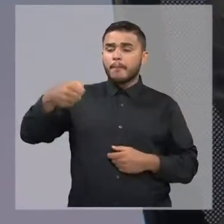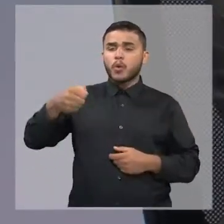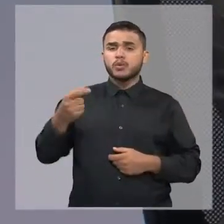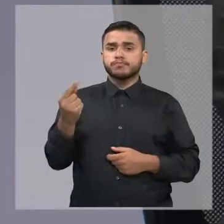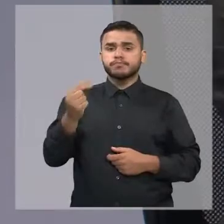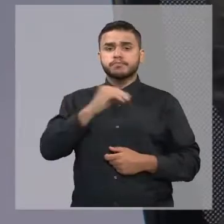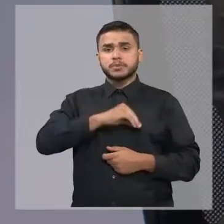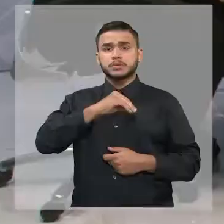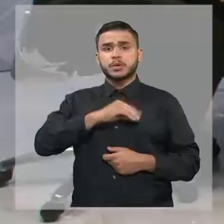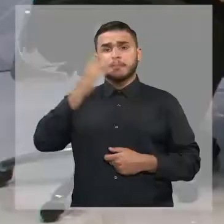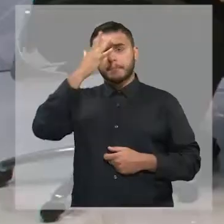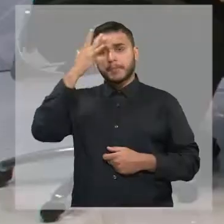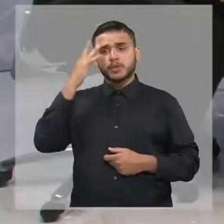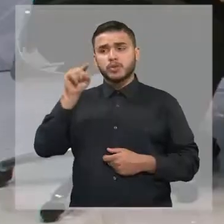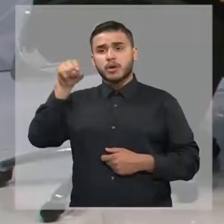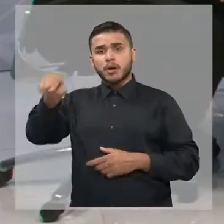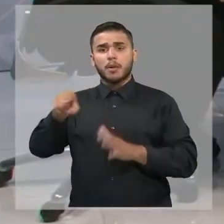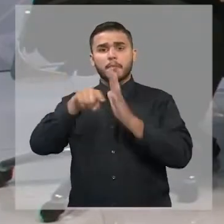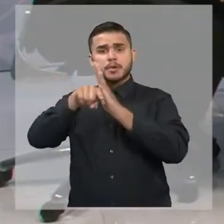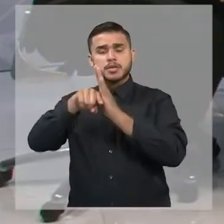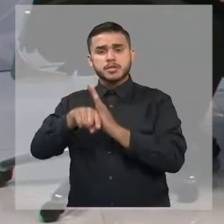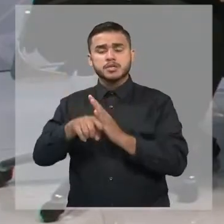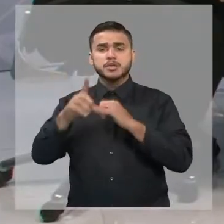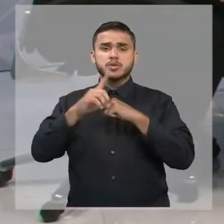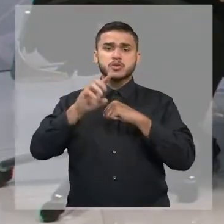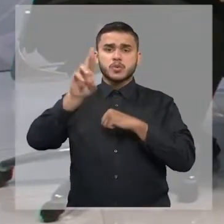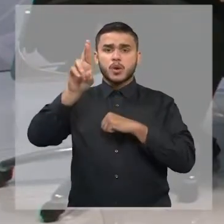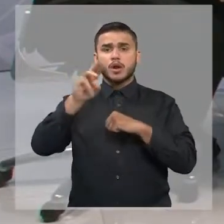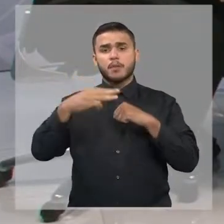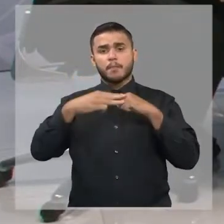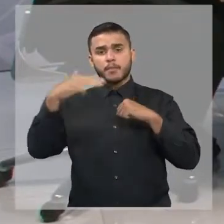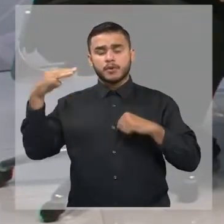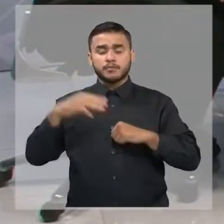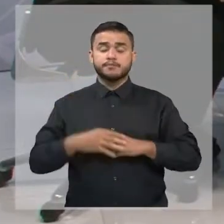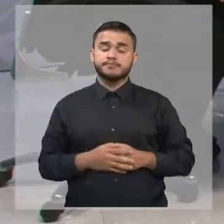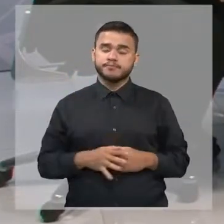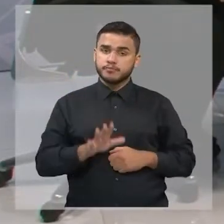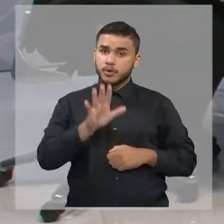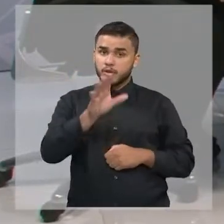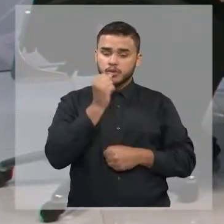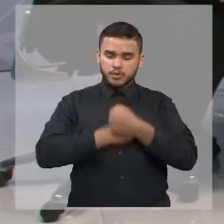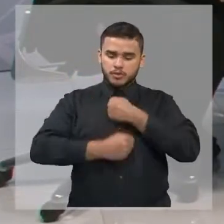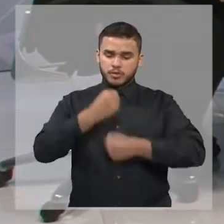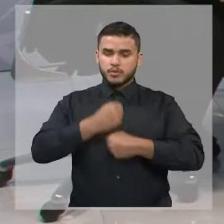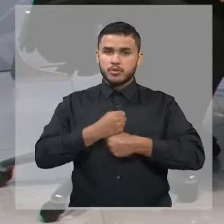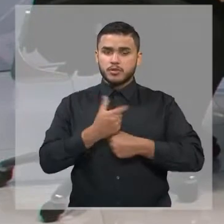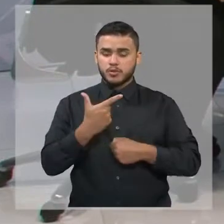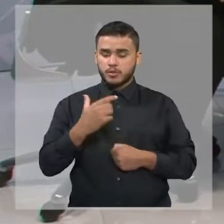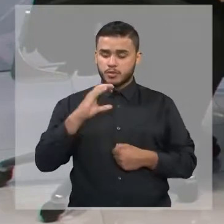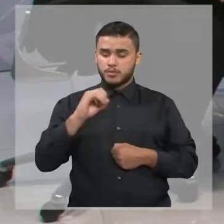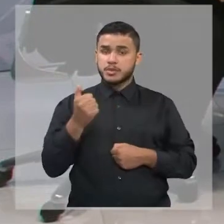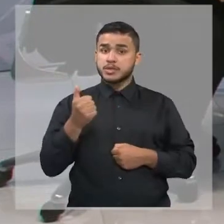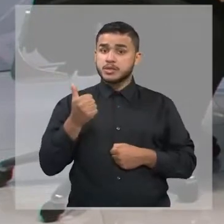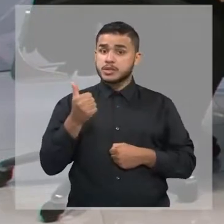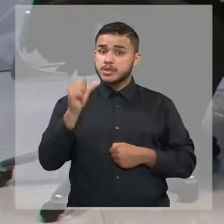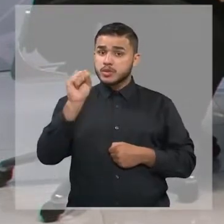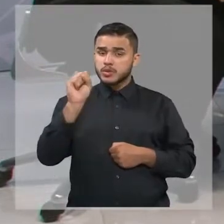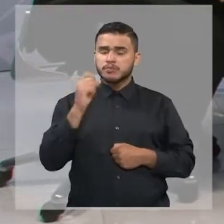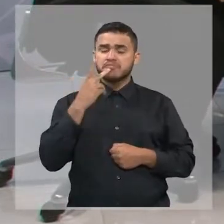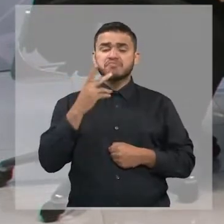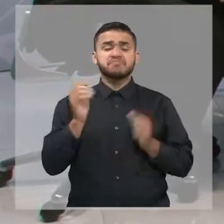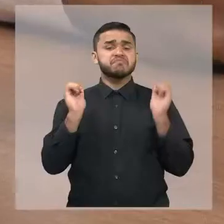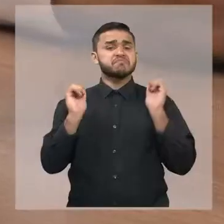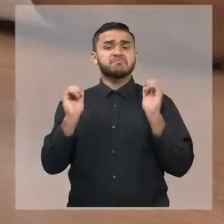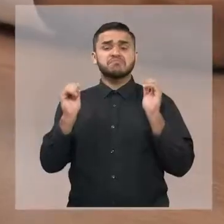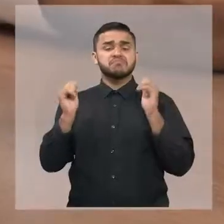pós-doutorado. Deve ser lembrado que a pesquisa científica no Brasil, desde o ano passado, que foi abandonada, e os